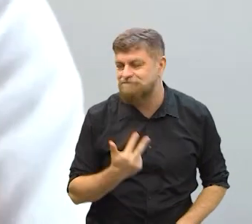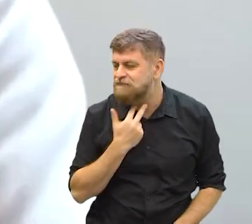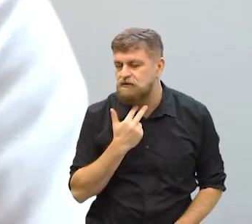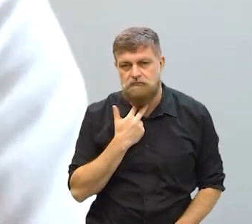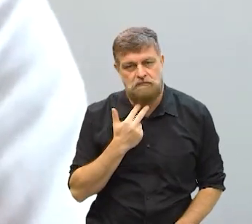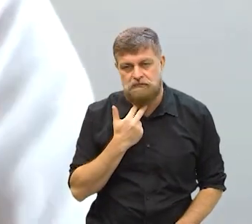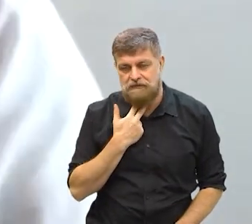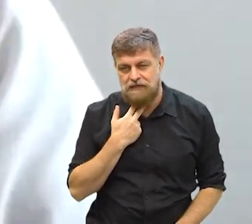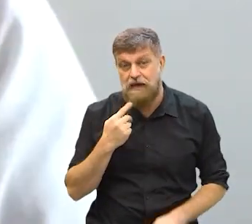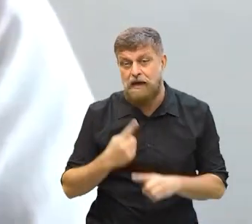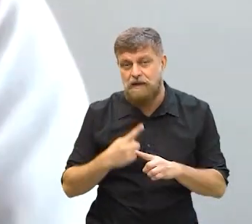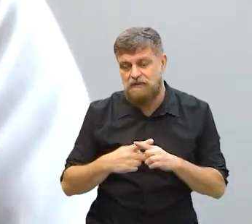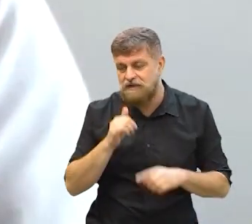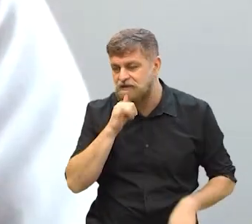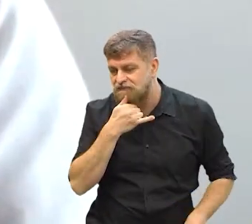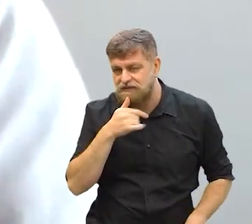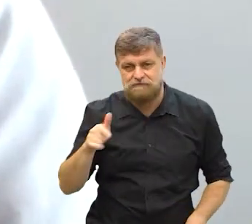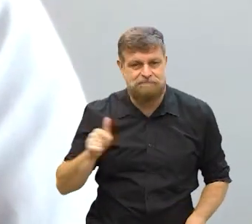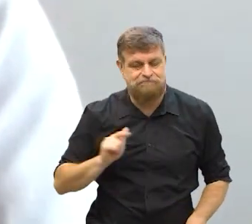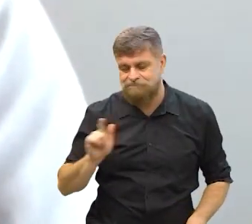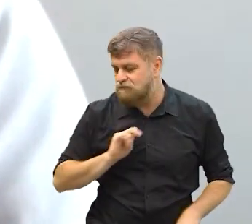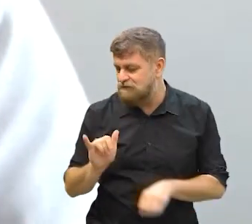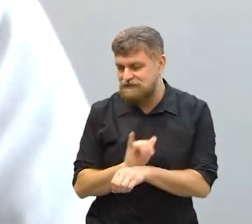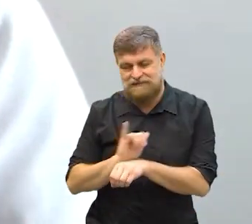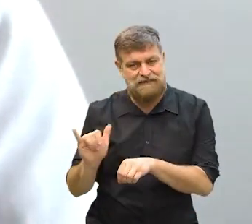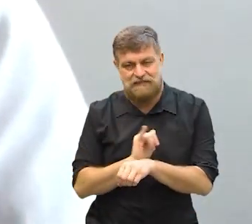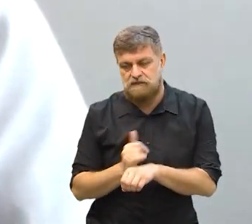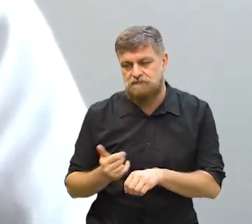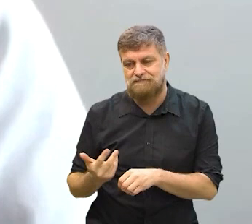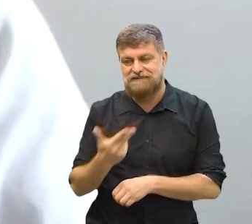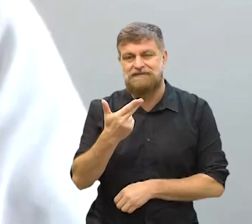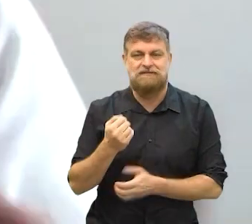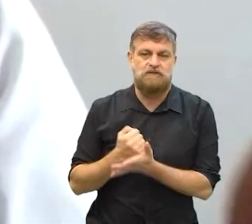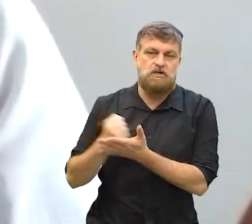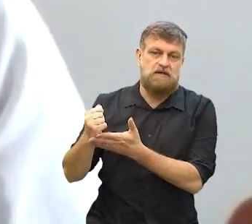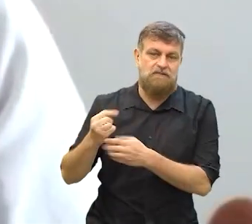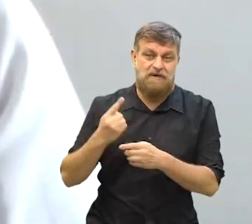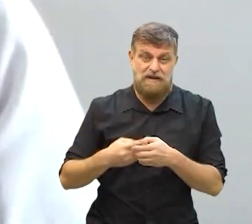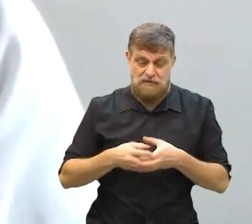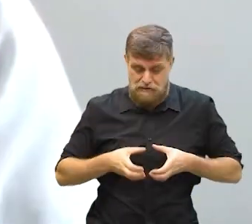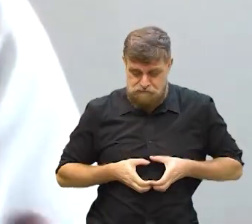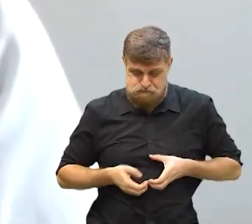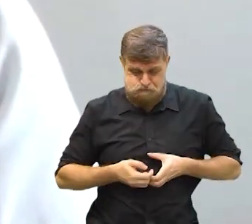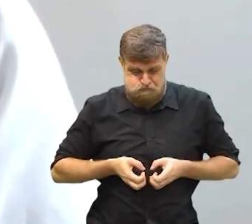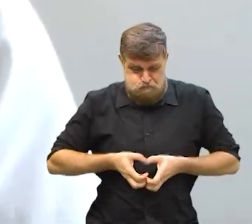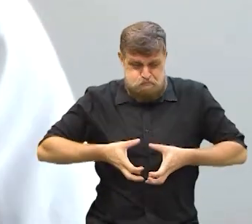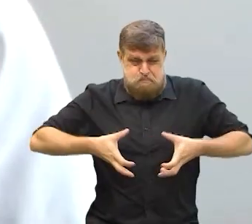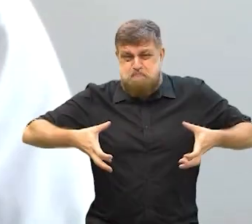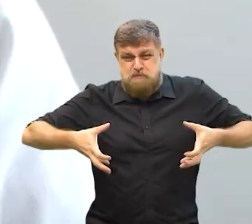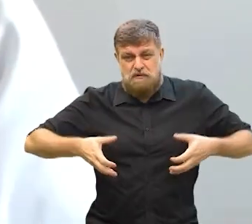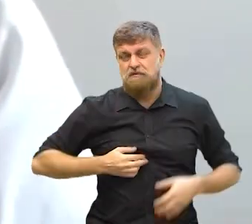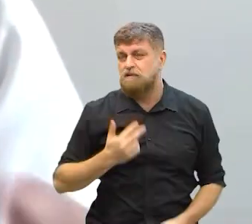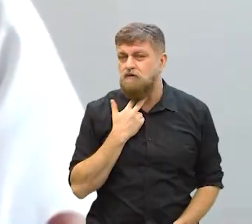olha, não vai operar, é porque, infelizmente, a cirurgia ela não é uma boa ferramenta mais pelo tamanho da doença, pelo grau da